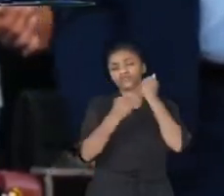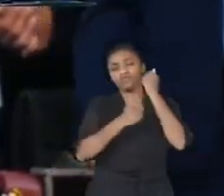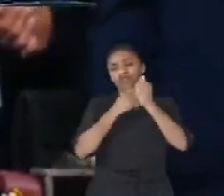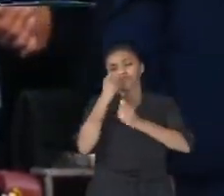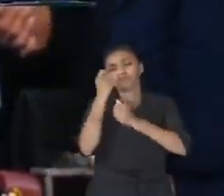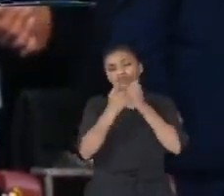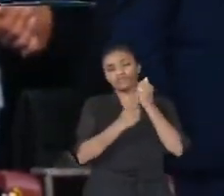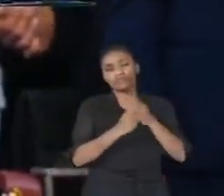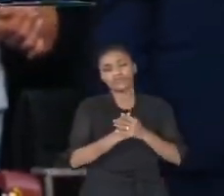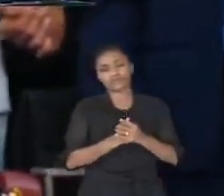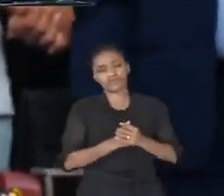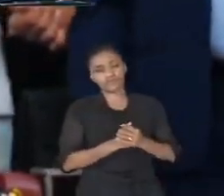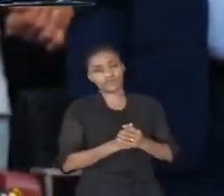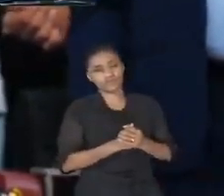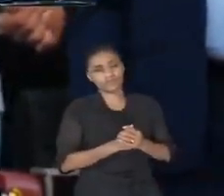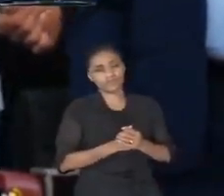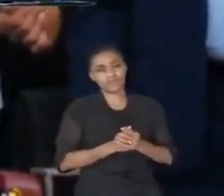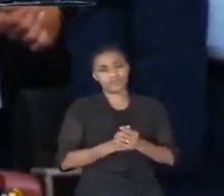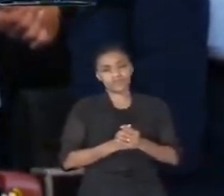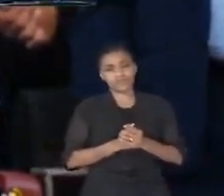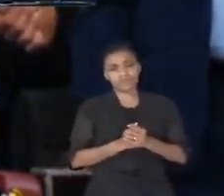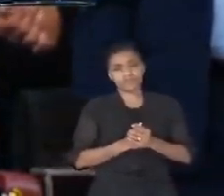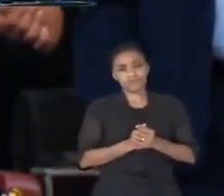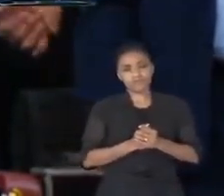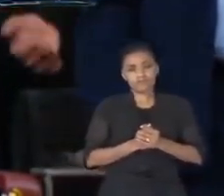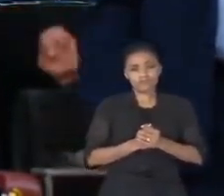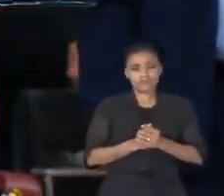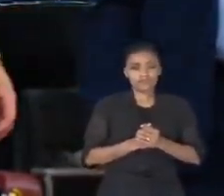agora, meu Senhor.